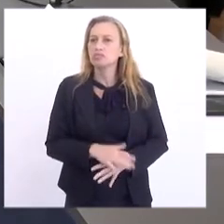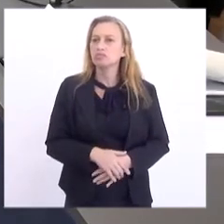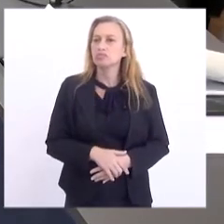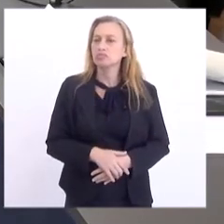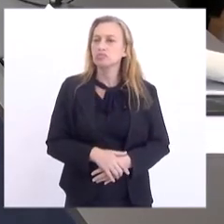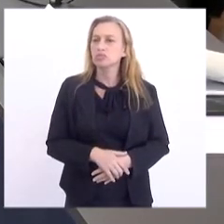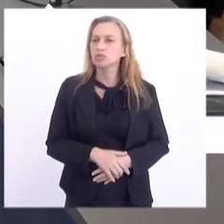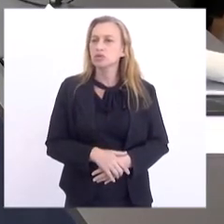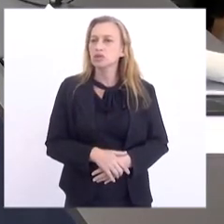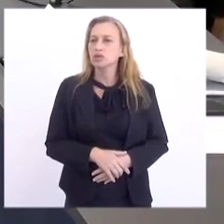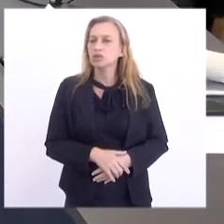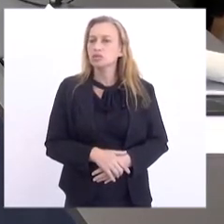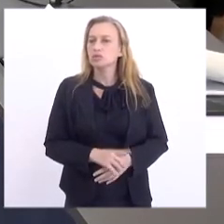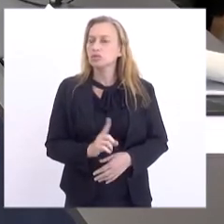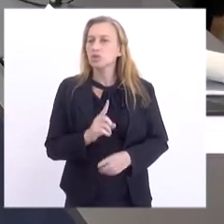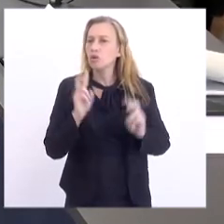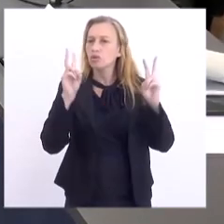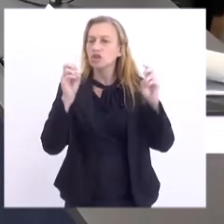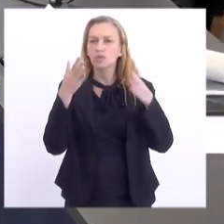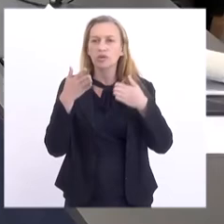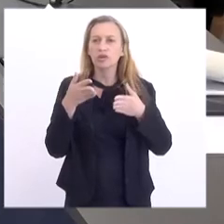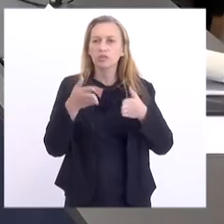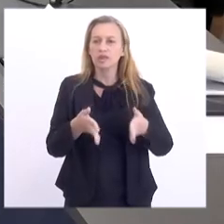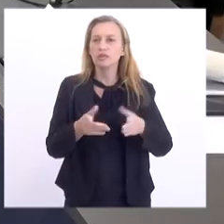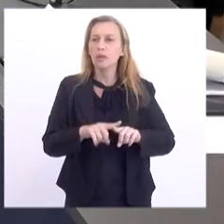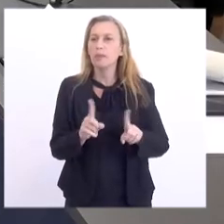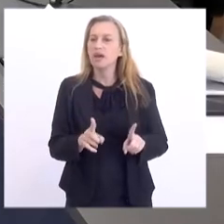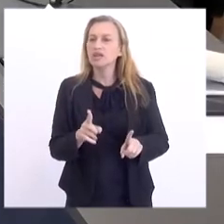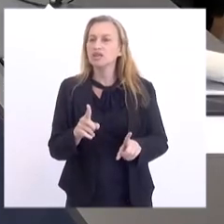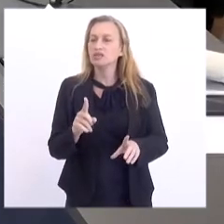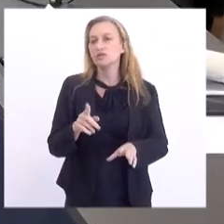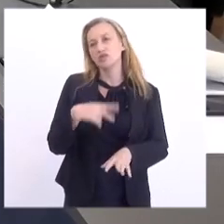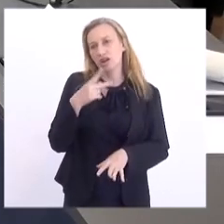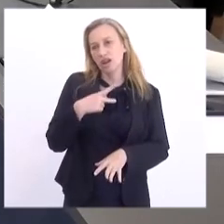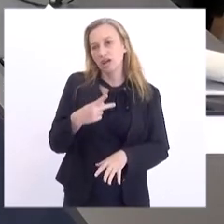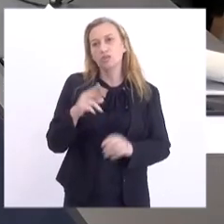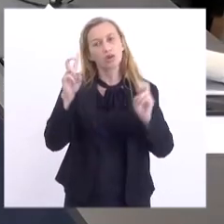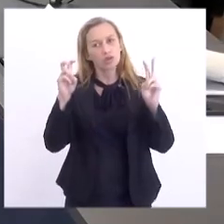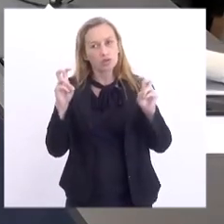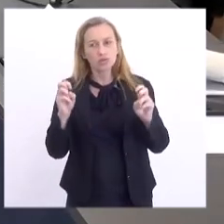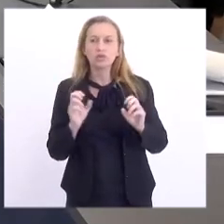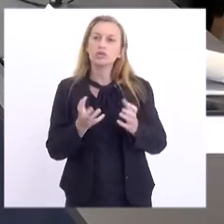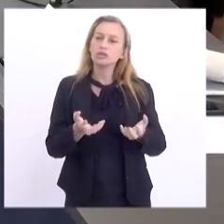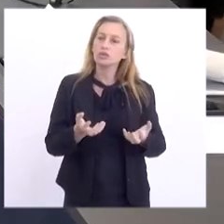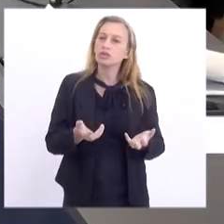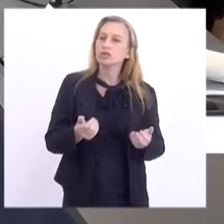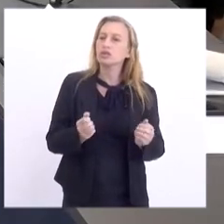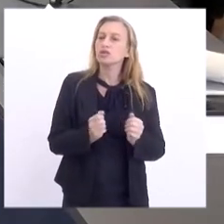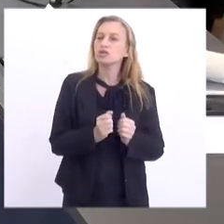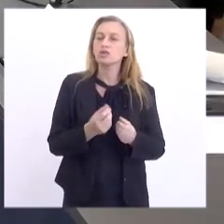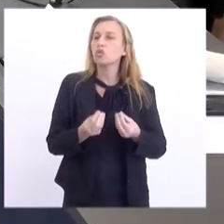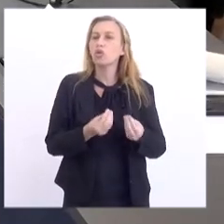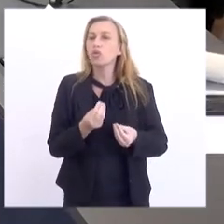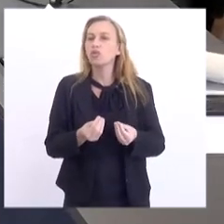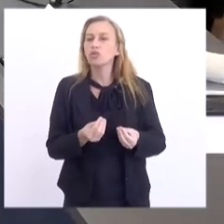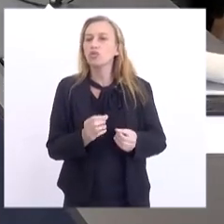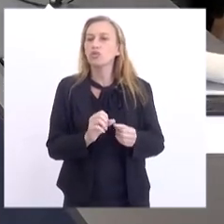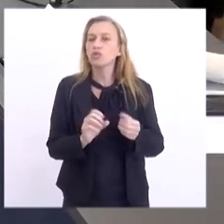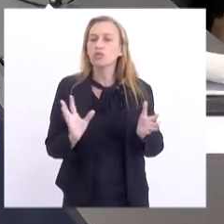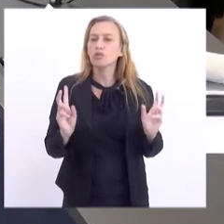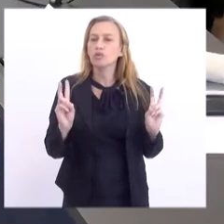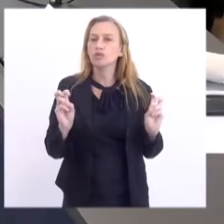não é o nosso tema central mais como foi levantado se seus participaram como é que foi isso você precisa